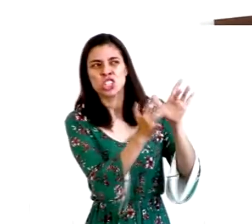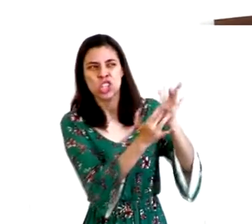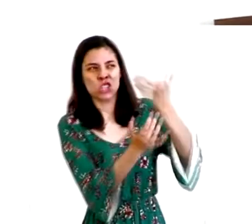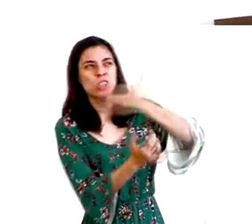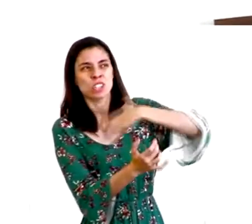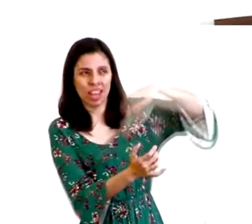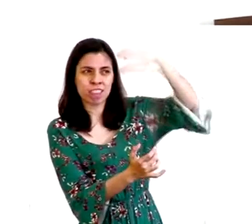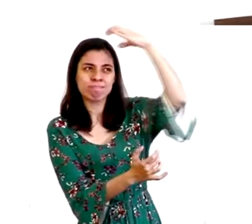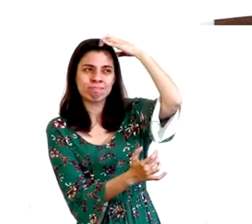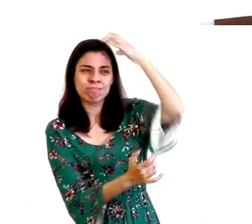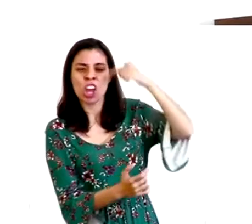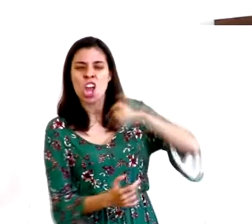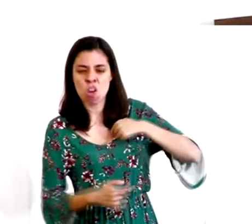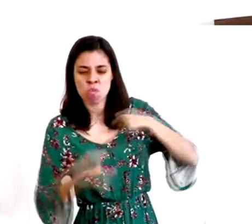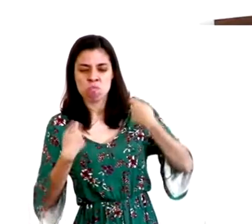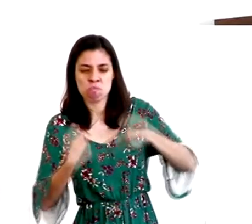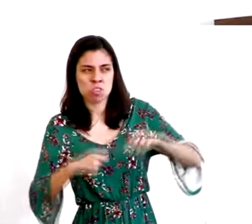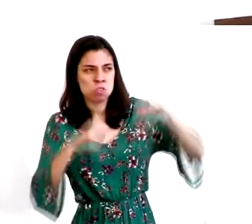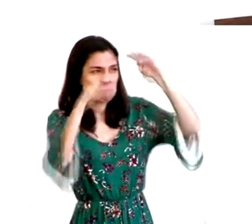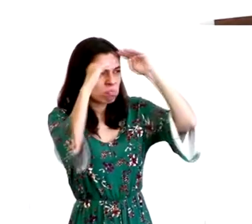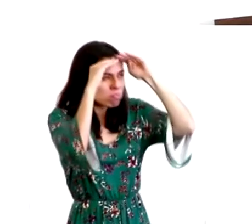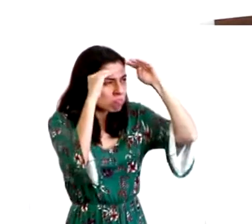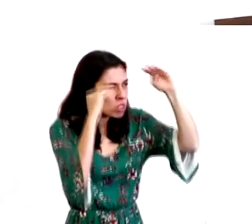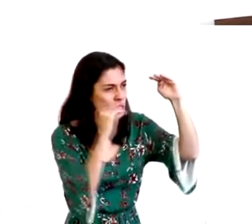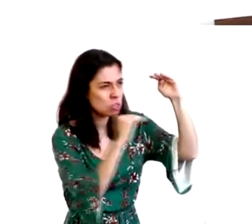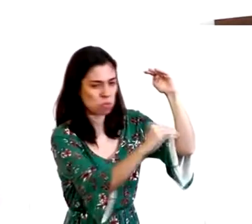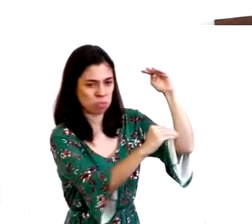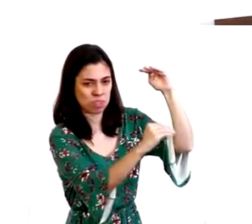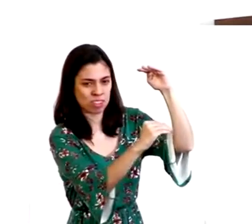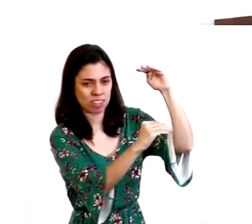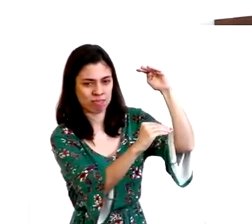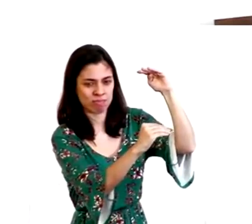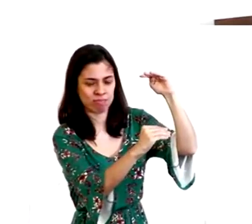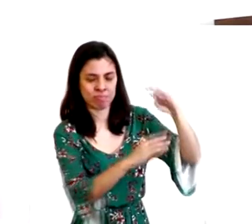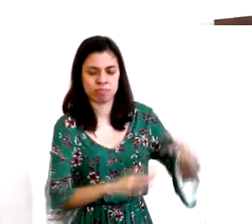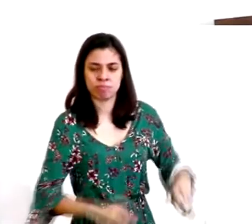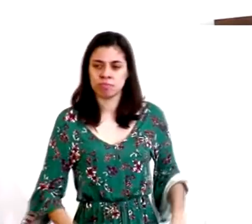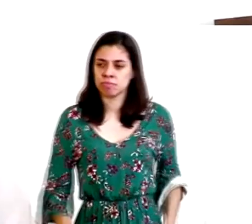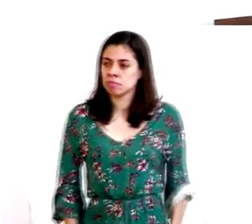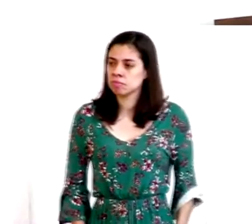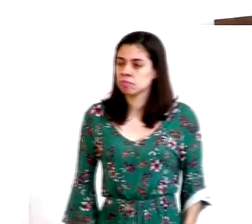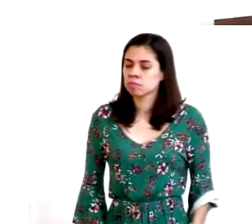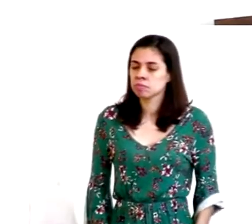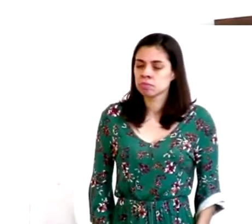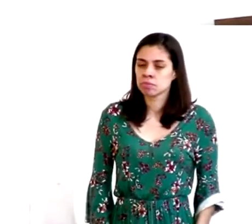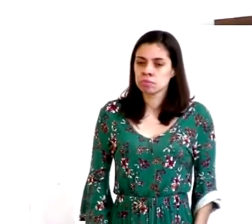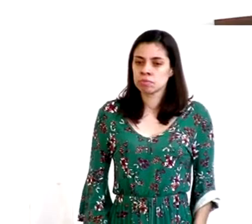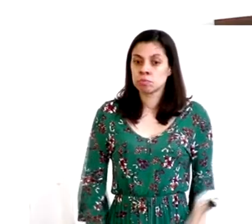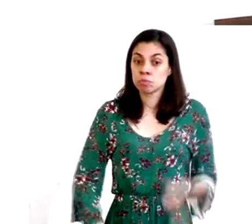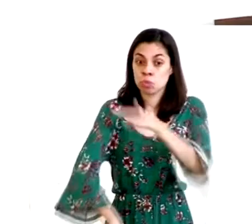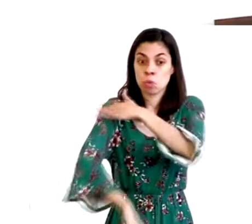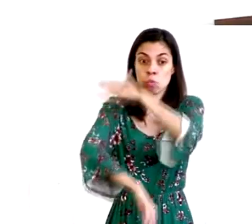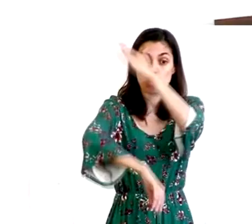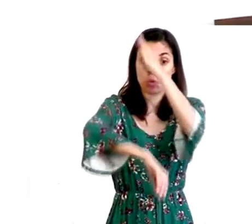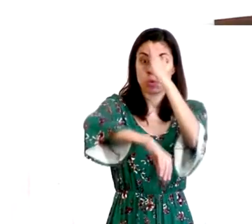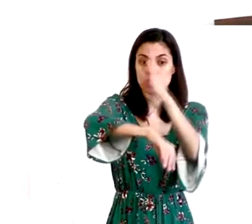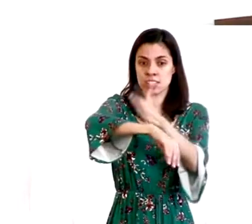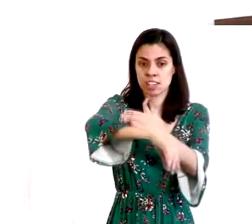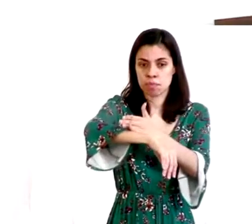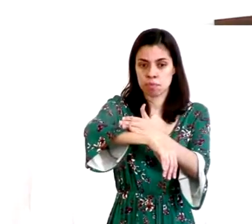gracioso deste pregador. Isso porque o Sermão do Monte pontua radicalmente a